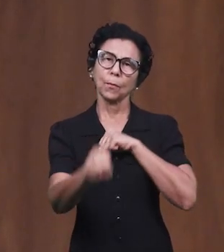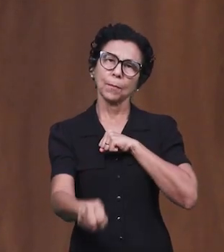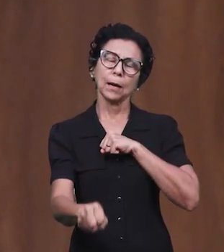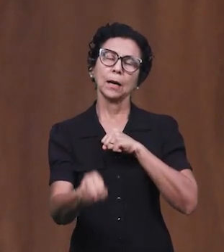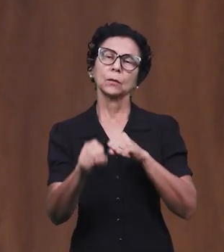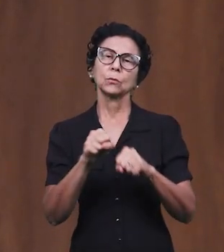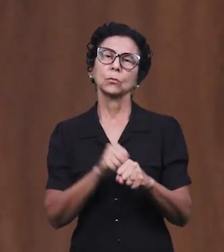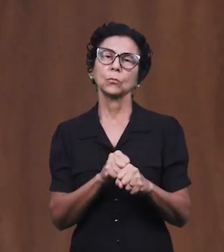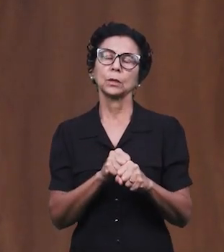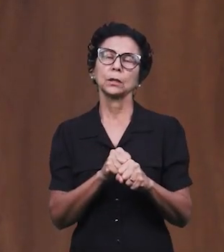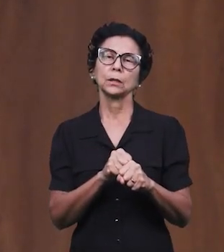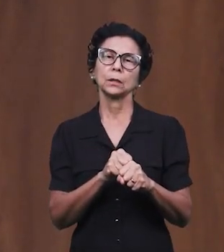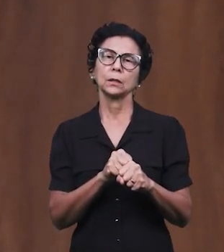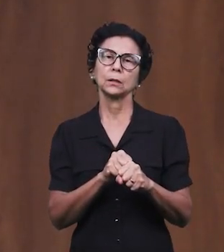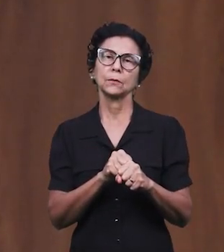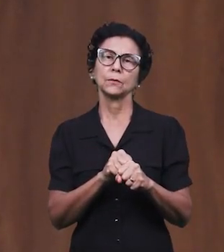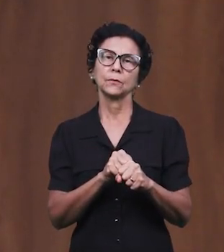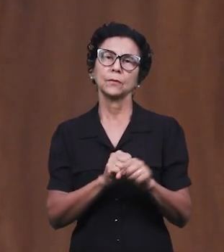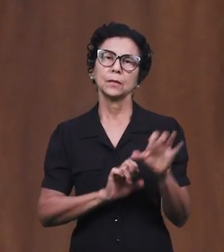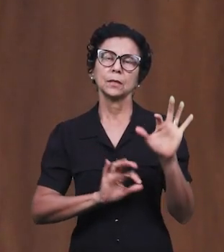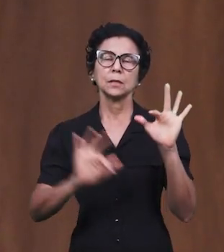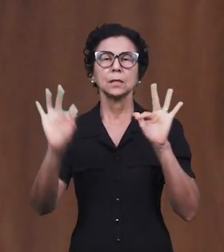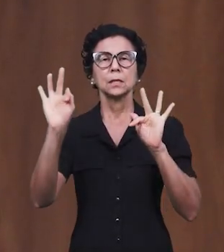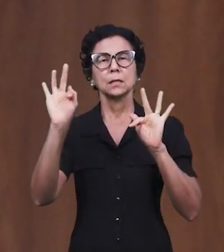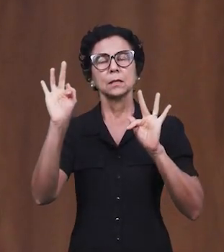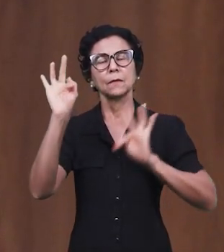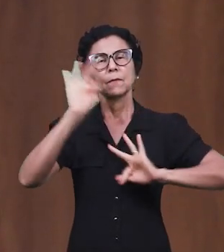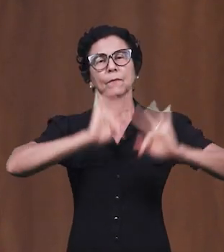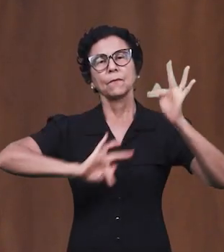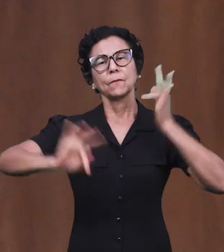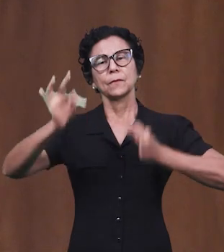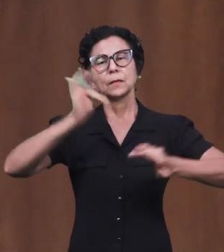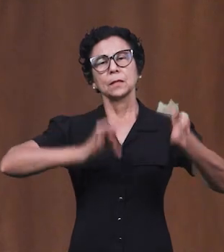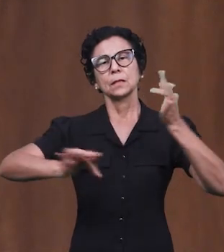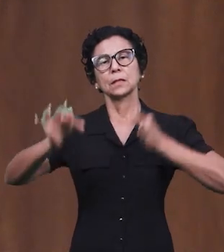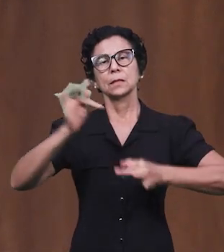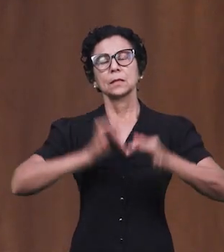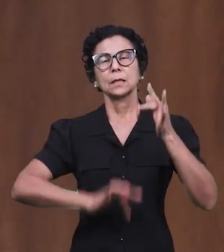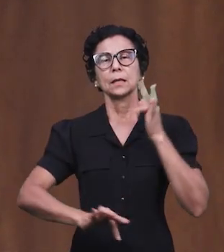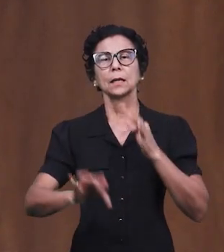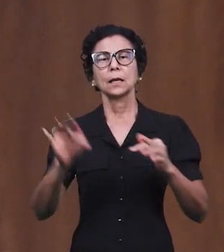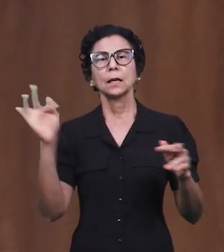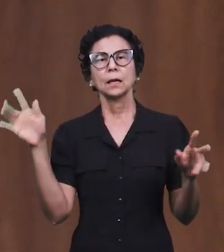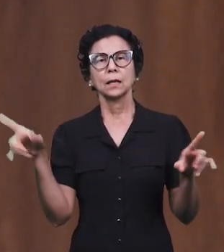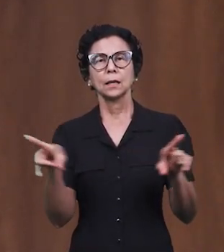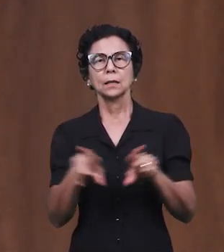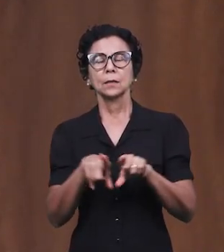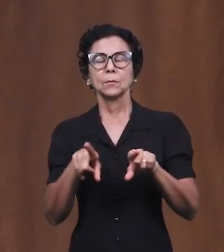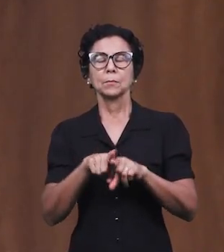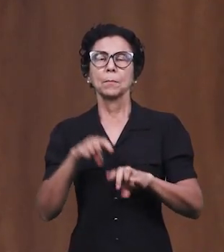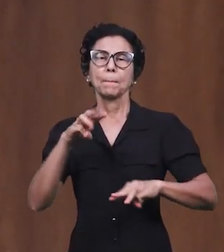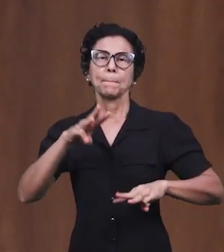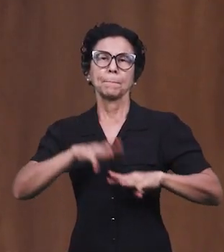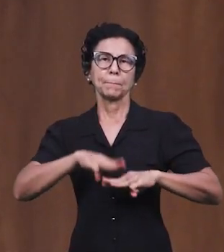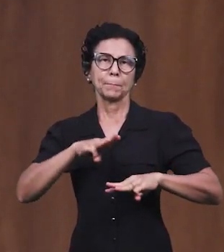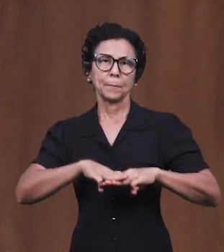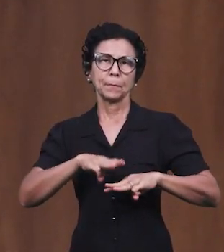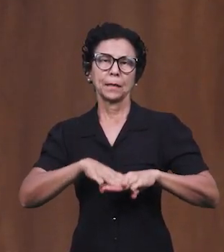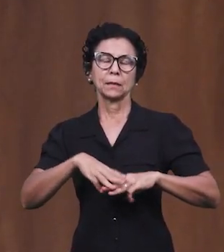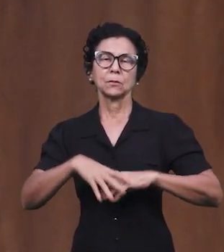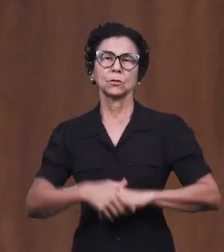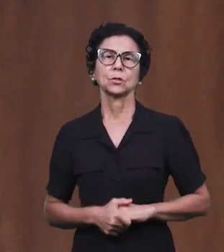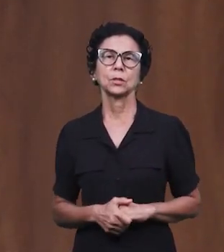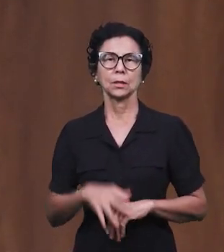pós-graduado também em ensino da Física, de Física e Matemática. Cleiton é militar do Corpo de